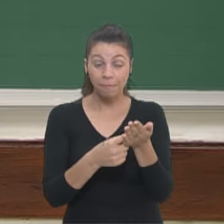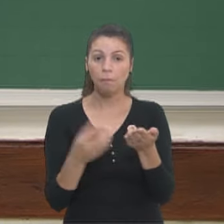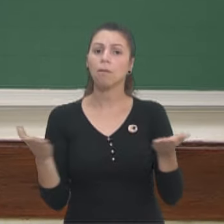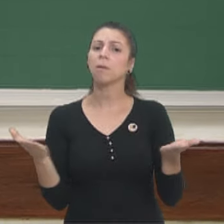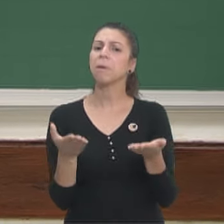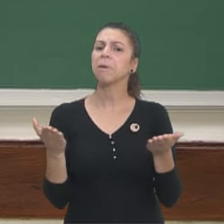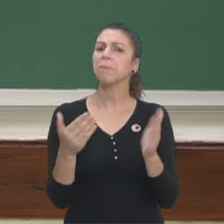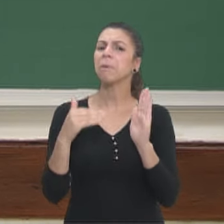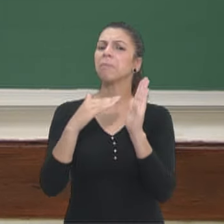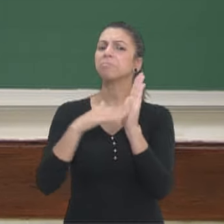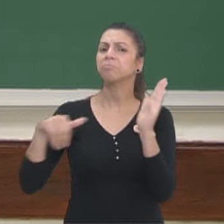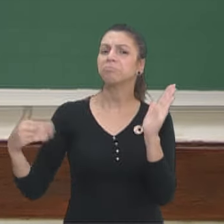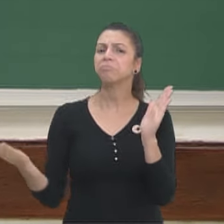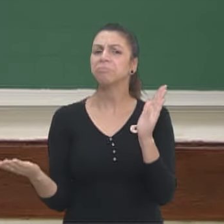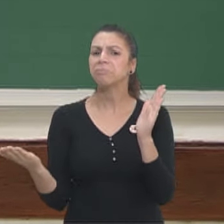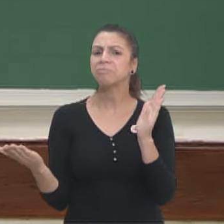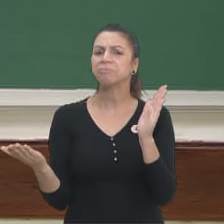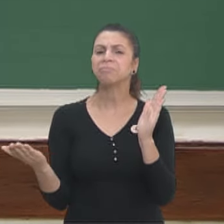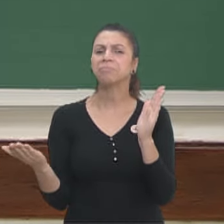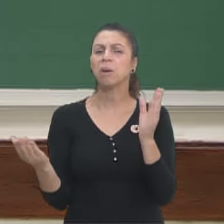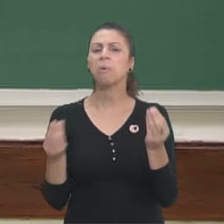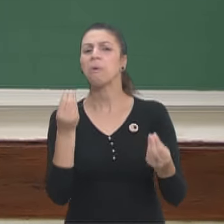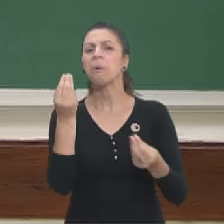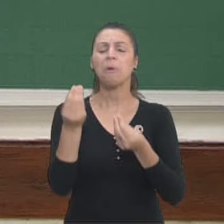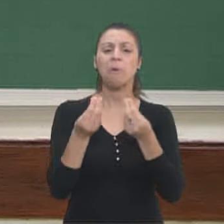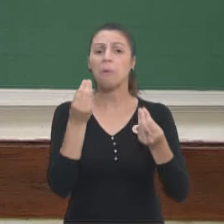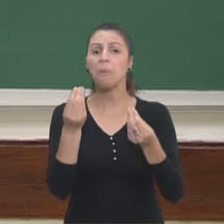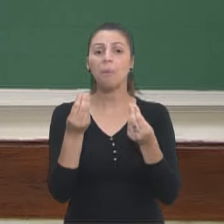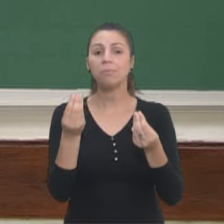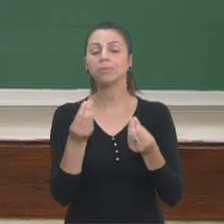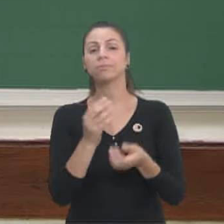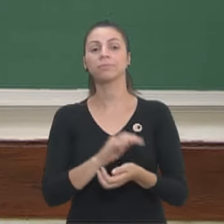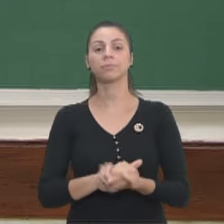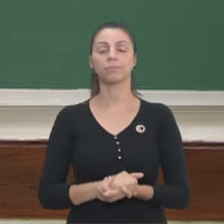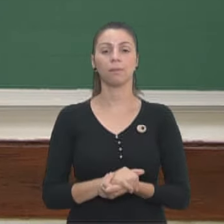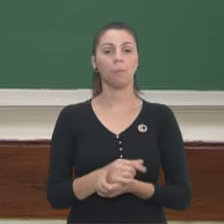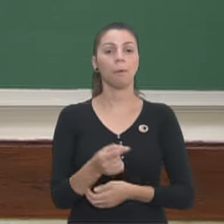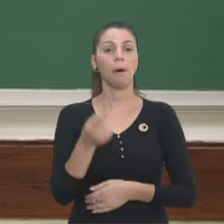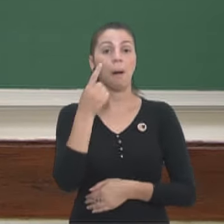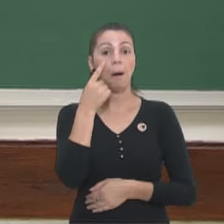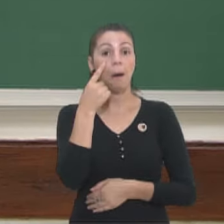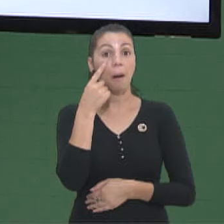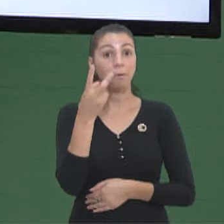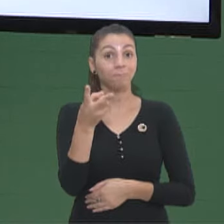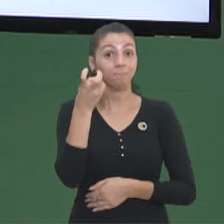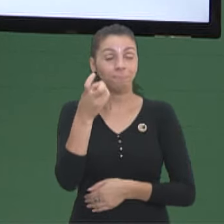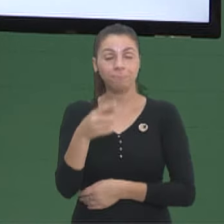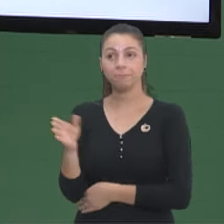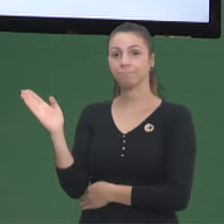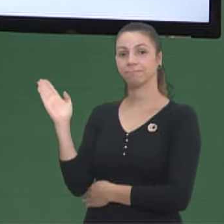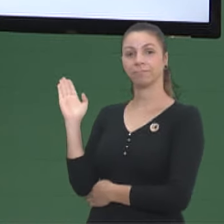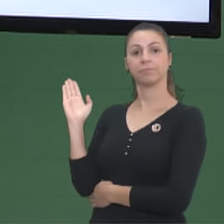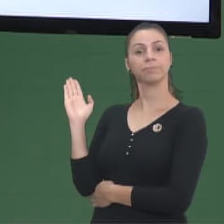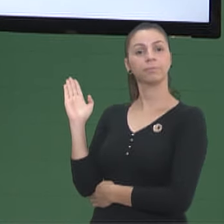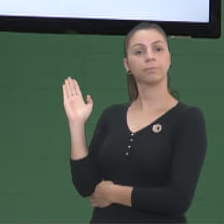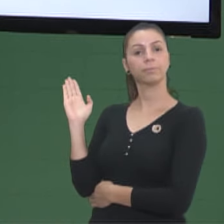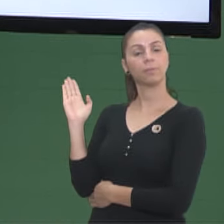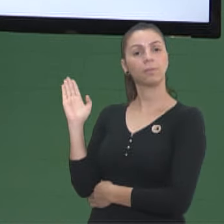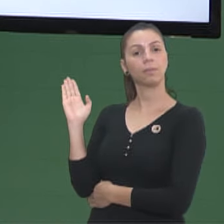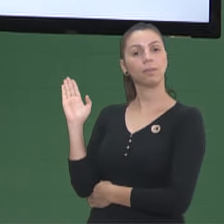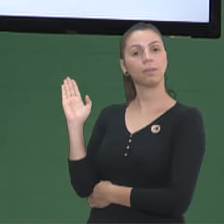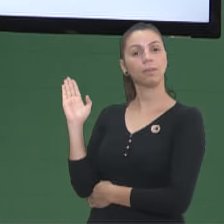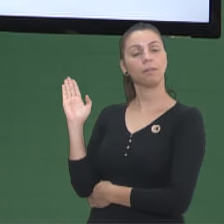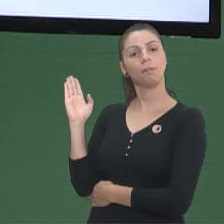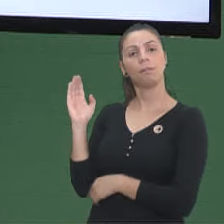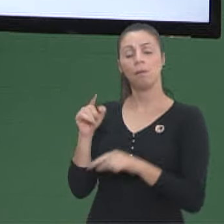subtrair, o que a gente vai fazer na subtração? Observe essa situação. Vamos lá com a prof, ó. Para determinar